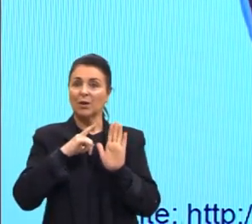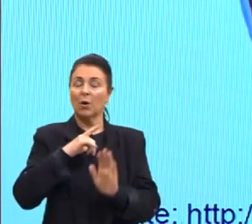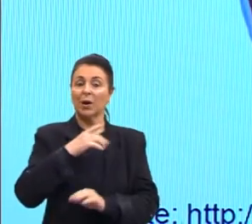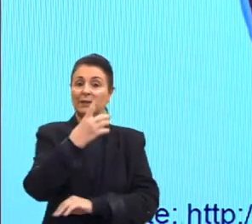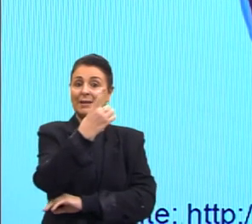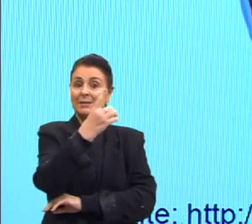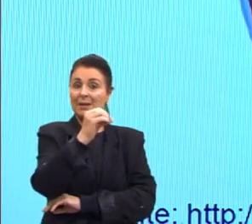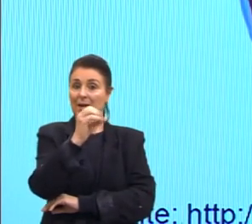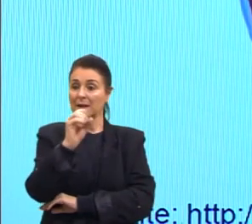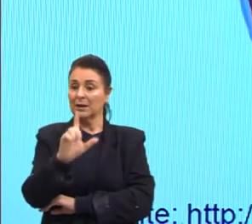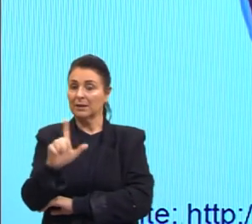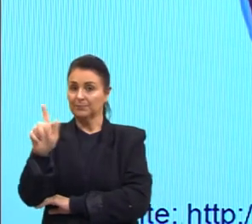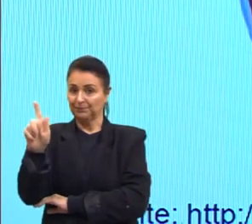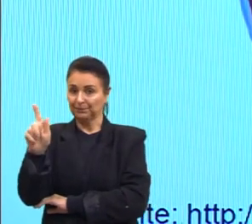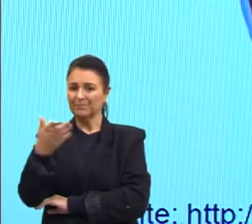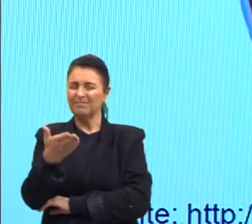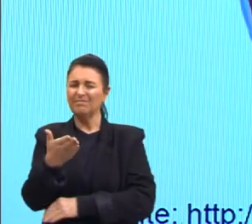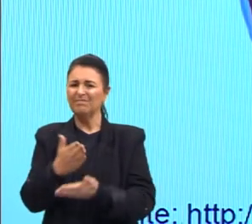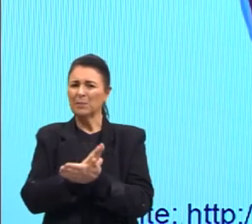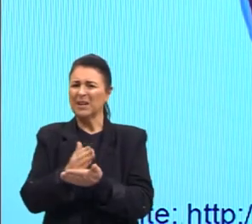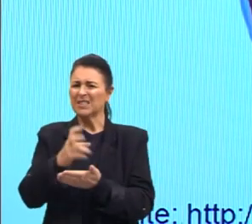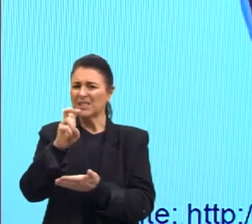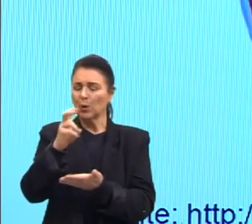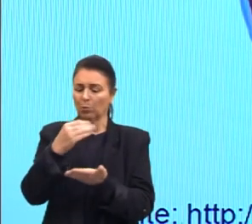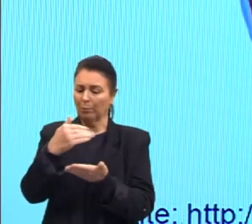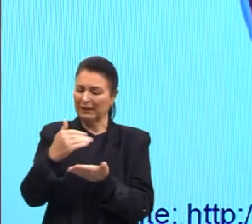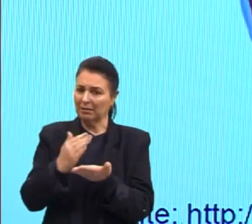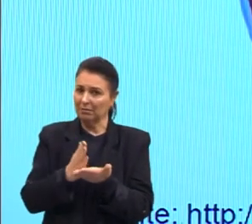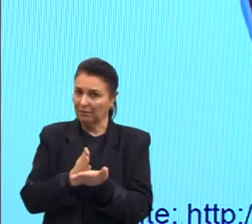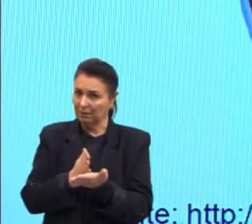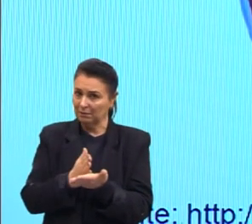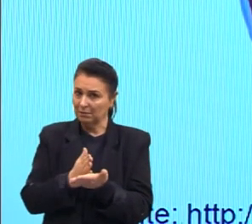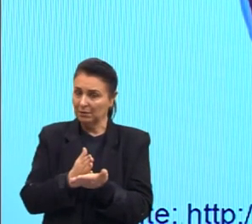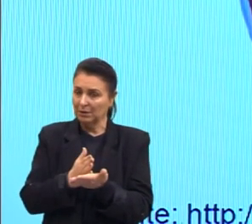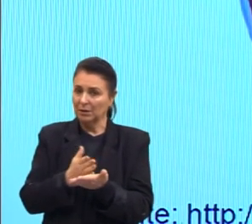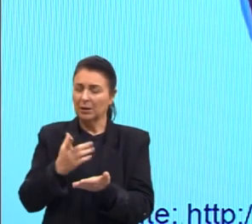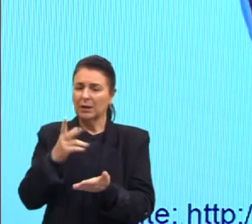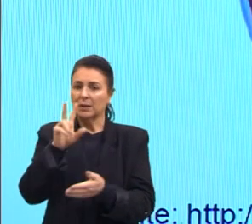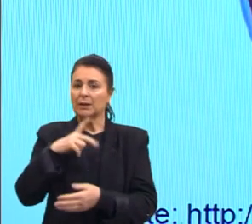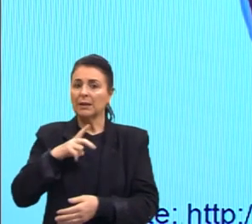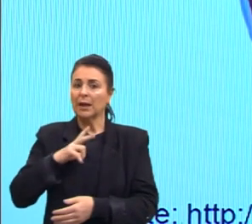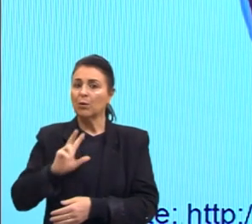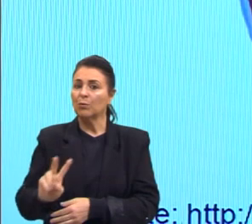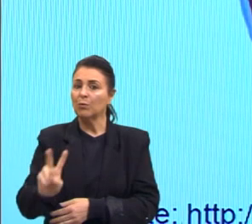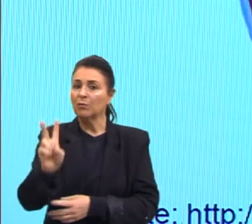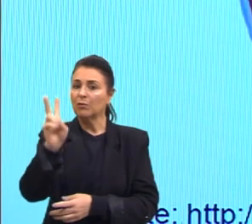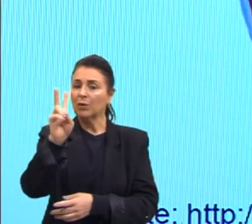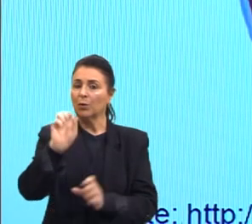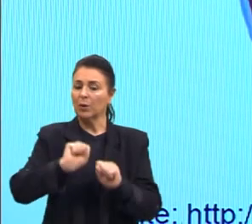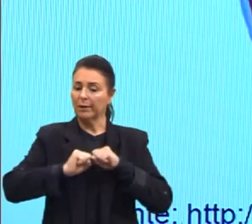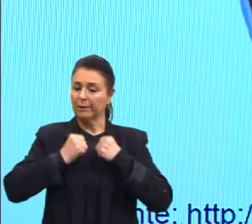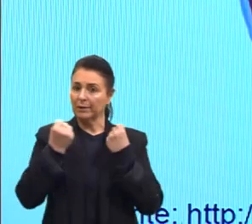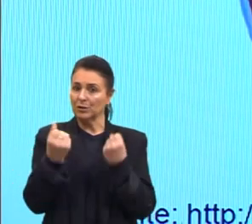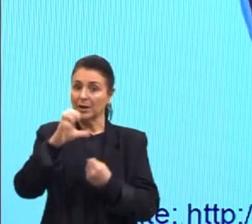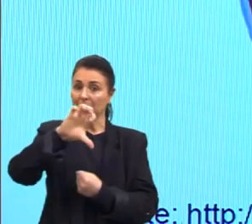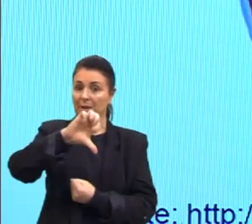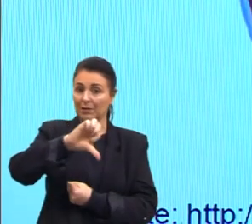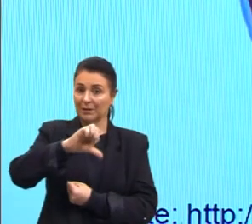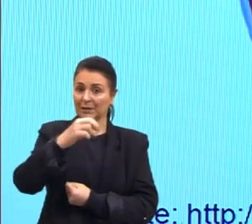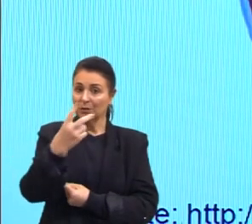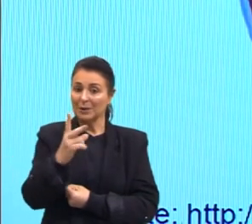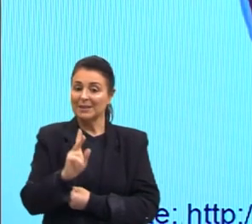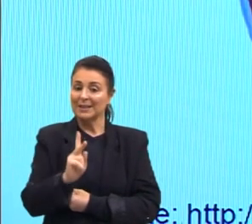100 gramas em média cinco pedaços eu vou ter uma um valor valor energético de 92 kg